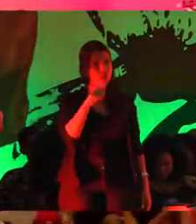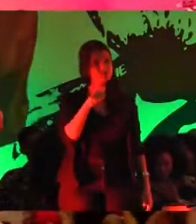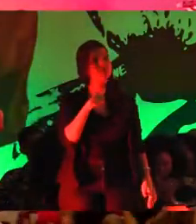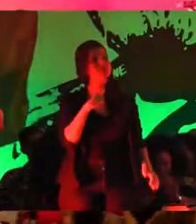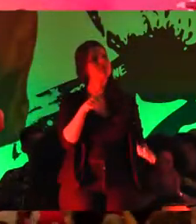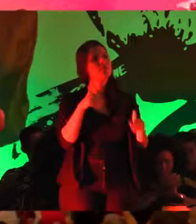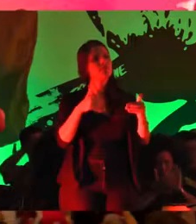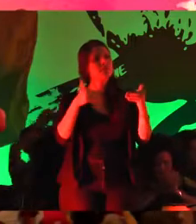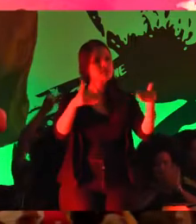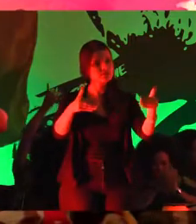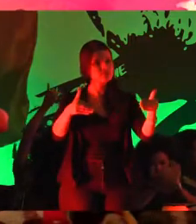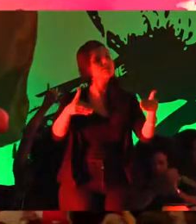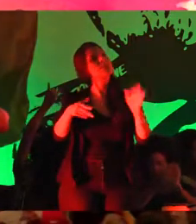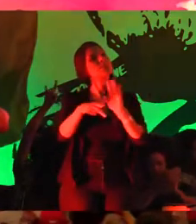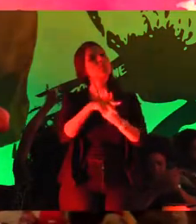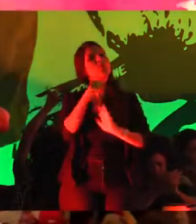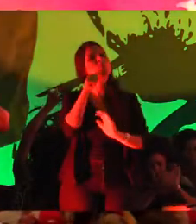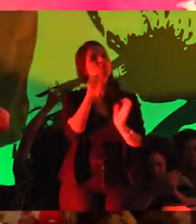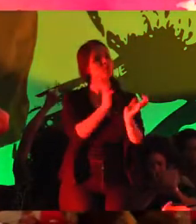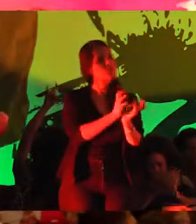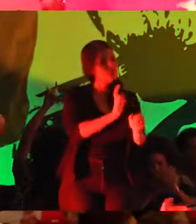Dilma.